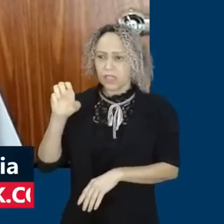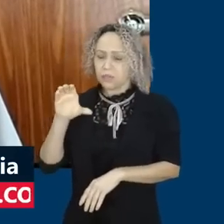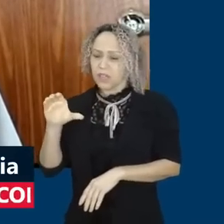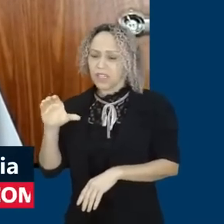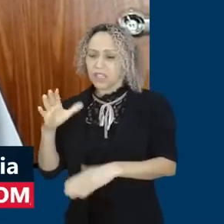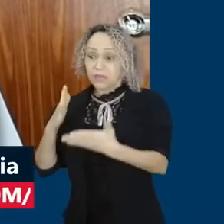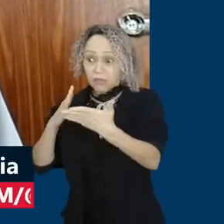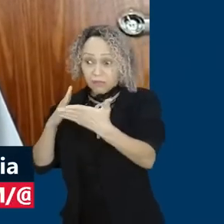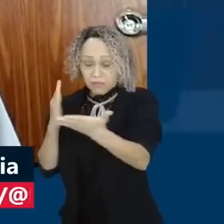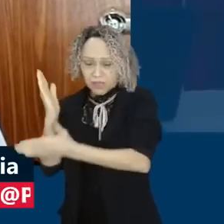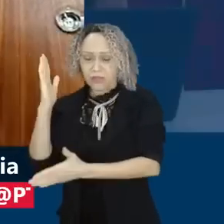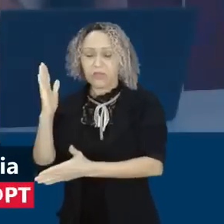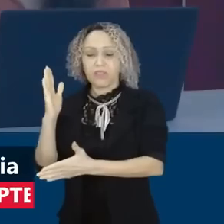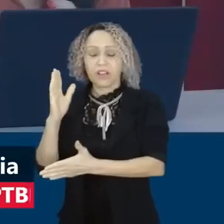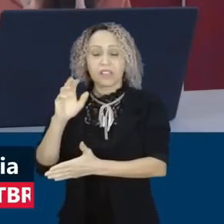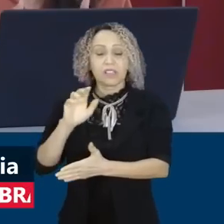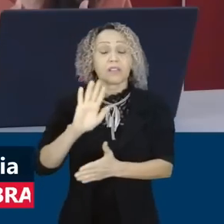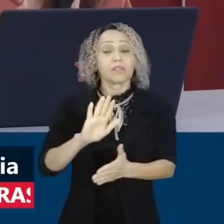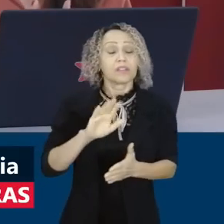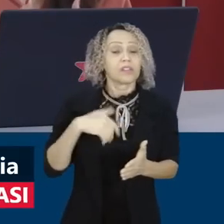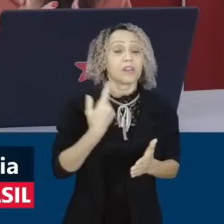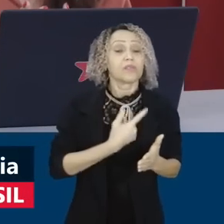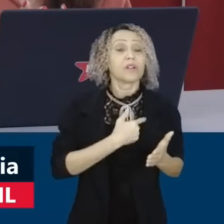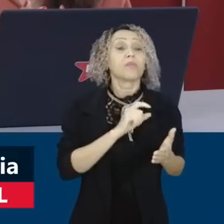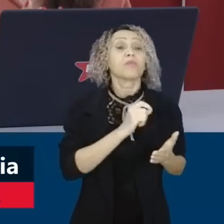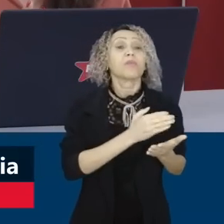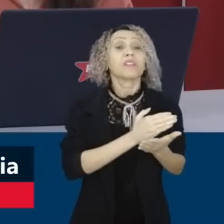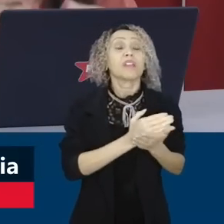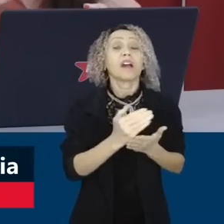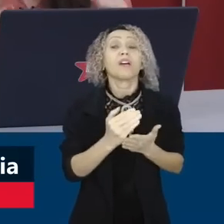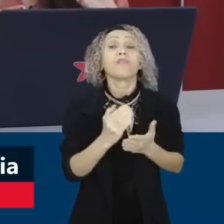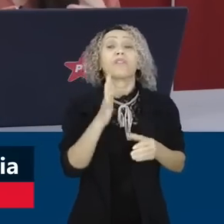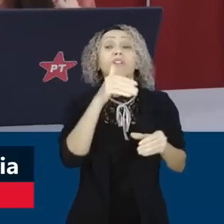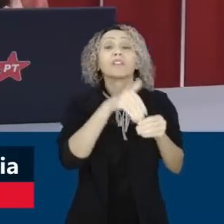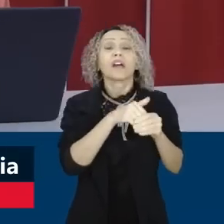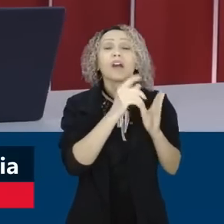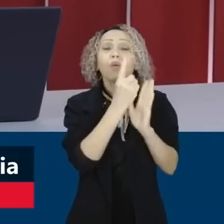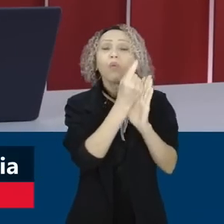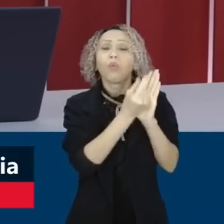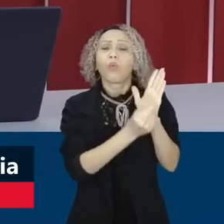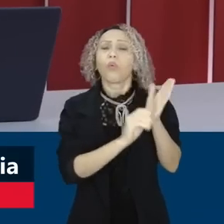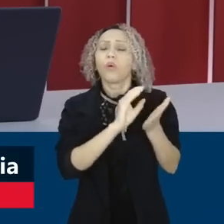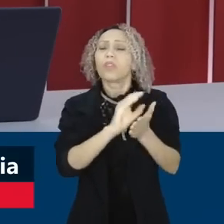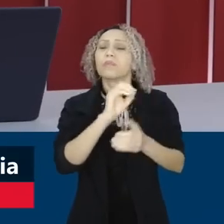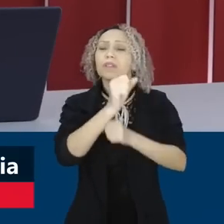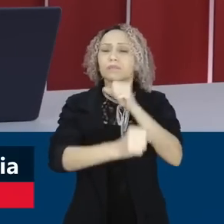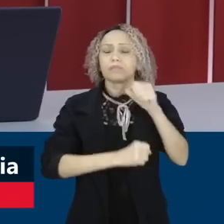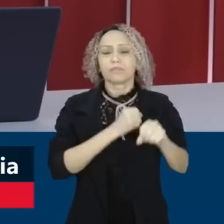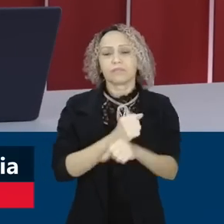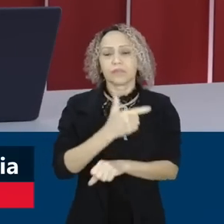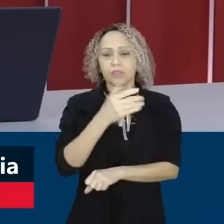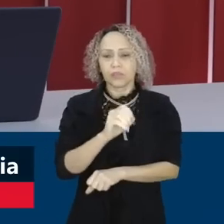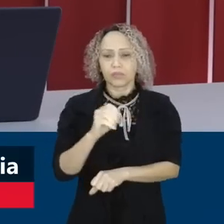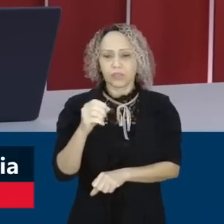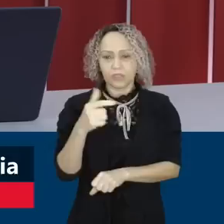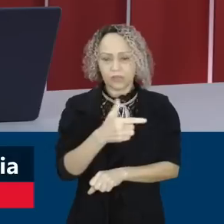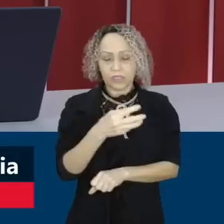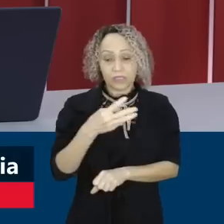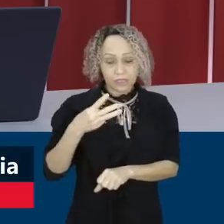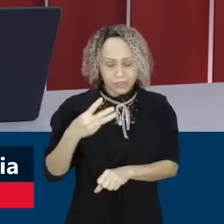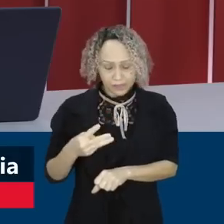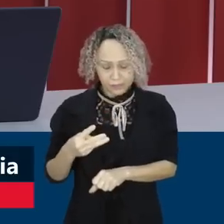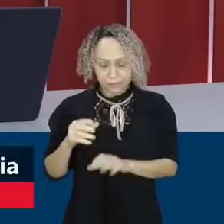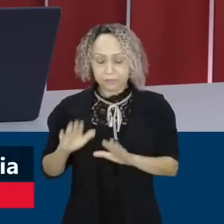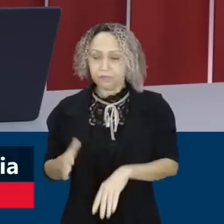2023. Deputado, muito obrigada pelas atualizações. É um alento aí pegar essas informações aí do senhor